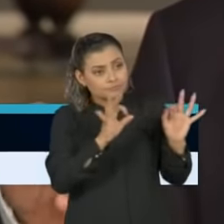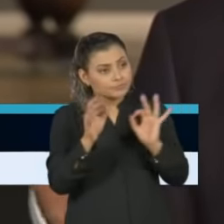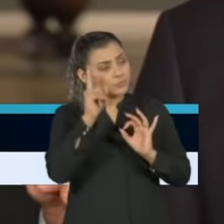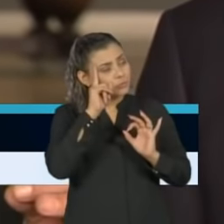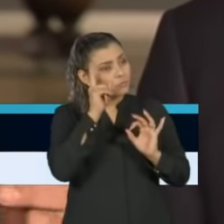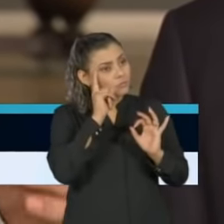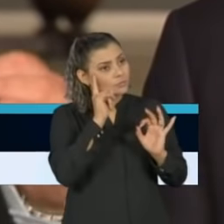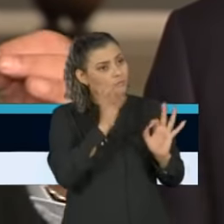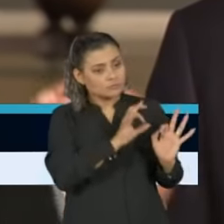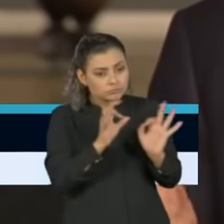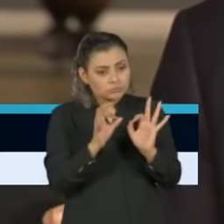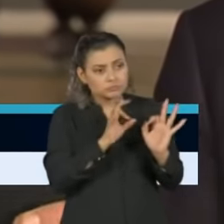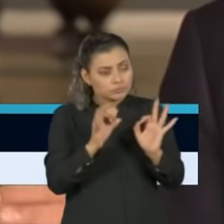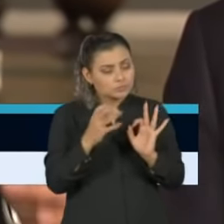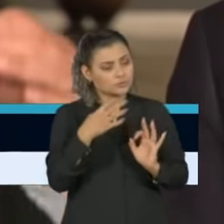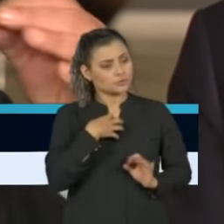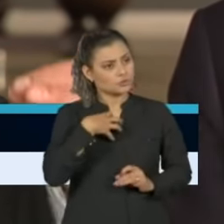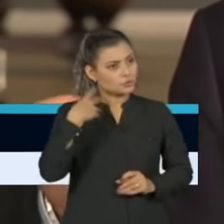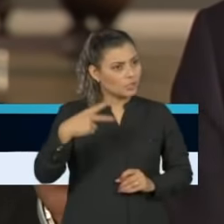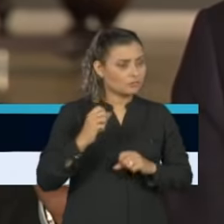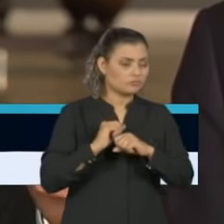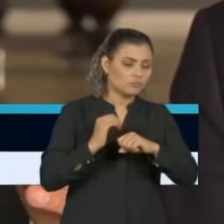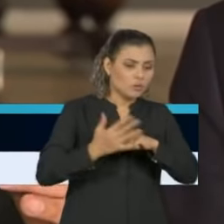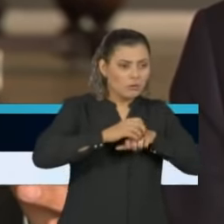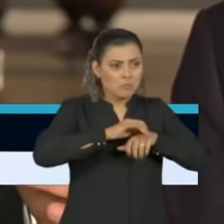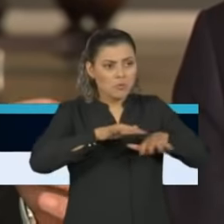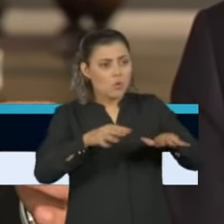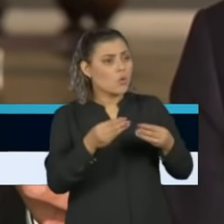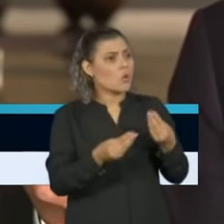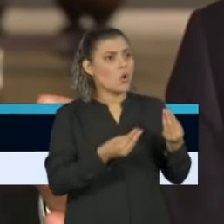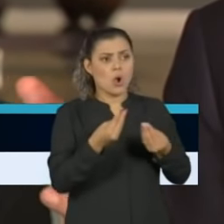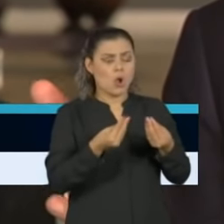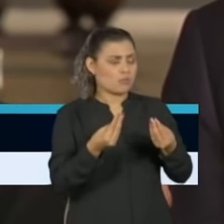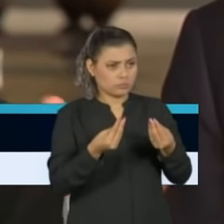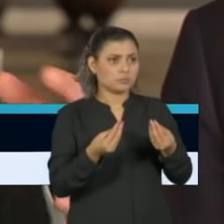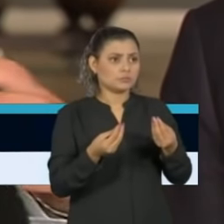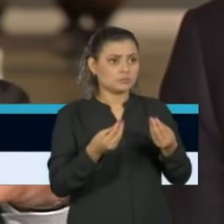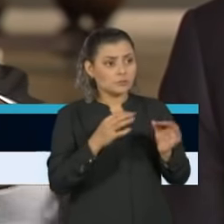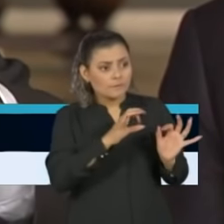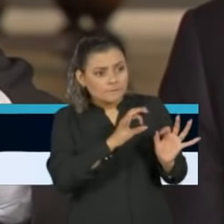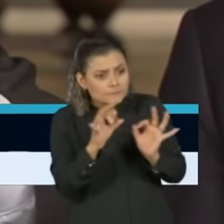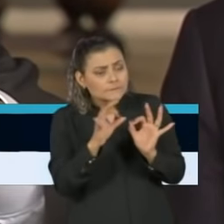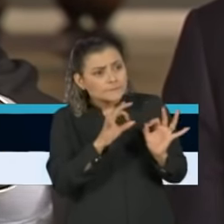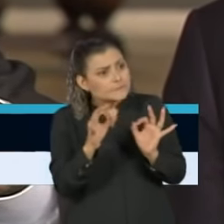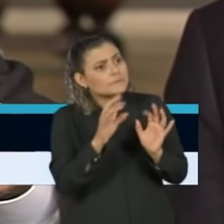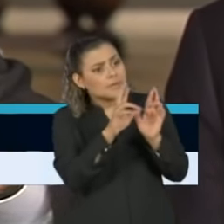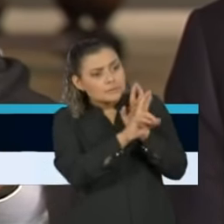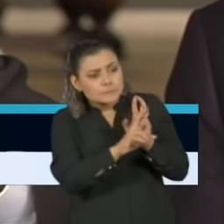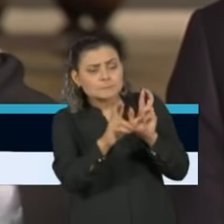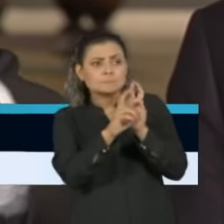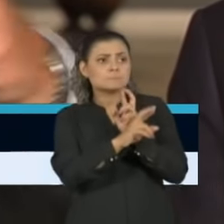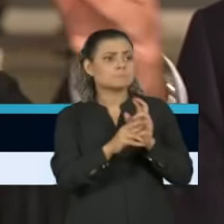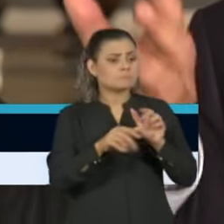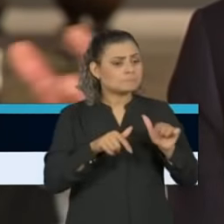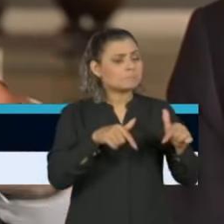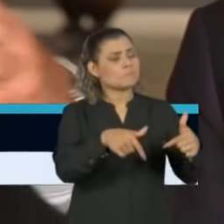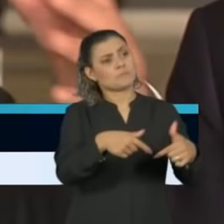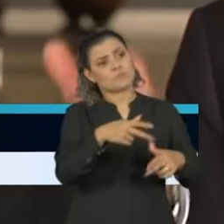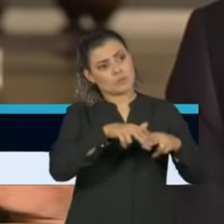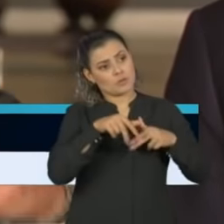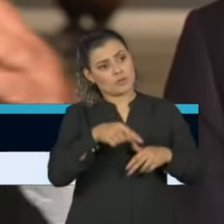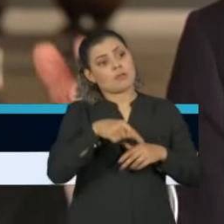o caminho do vírus, o comportamento do vírus e como ele está se comportando frente às